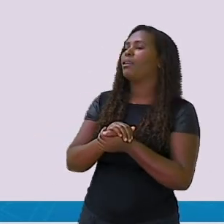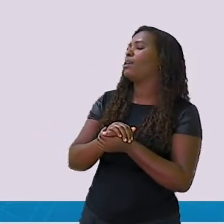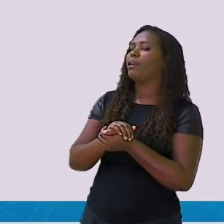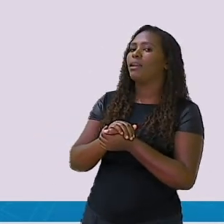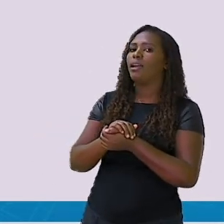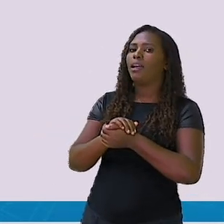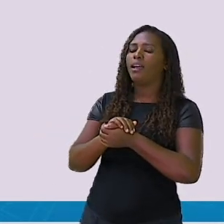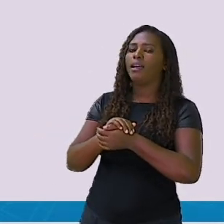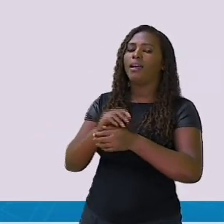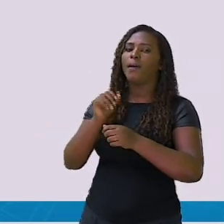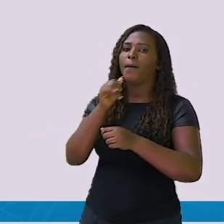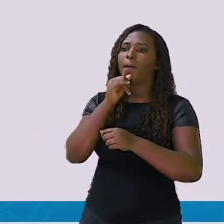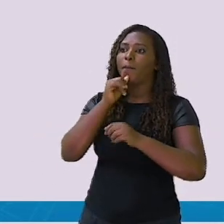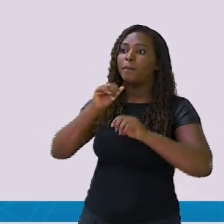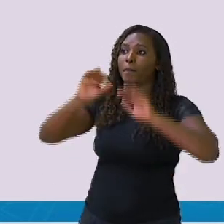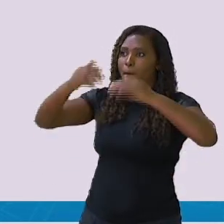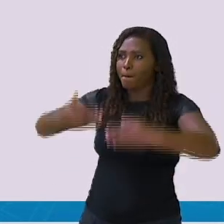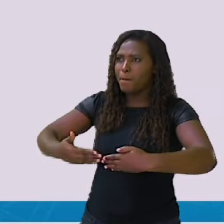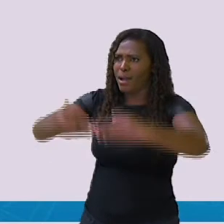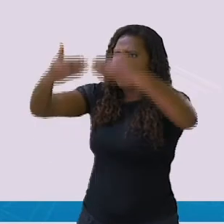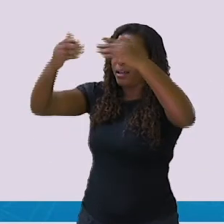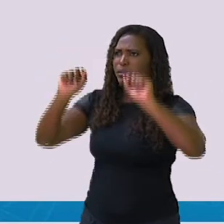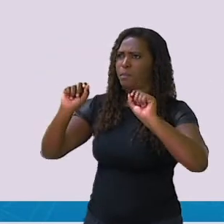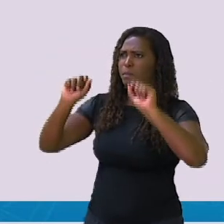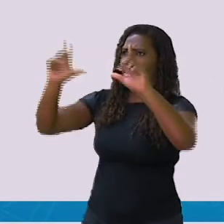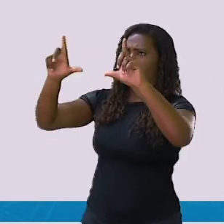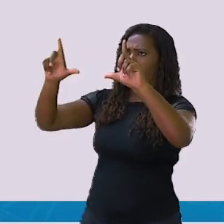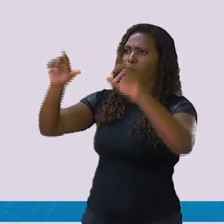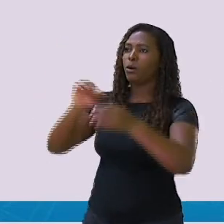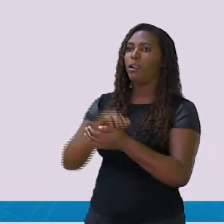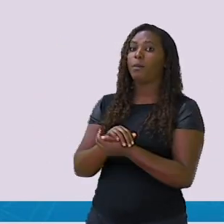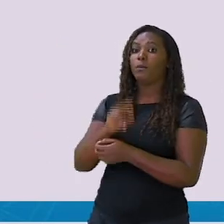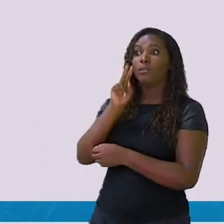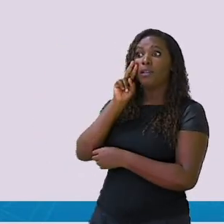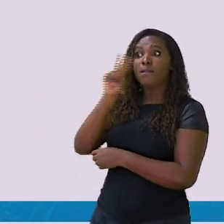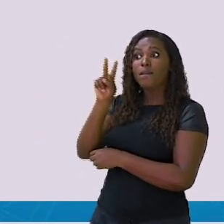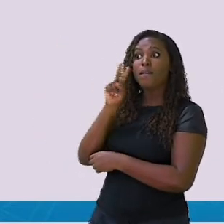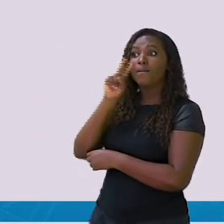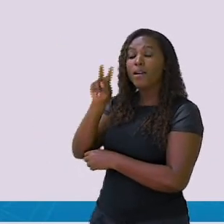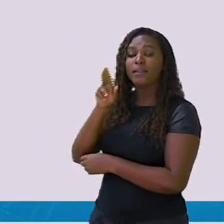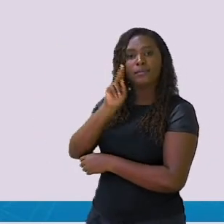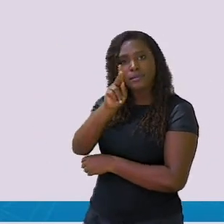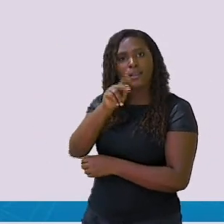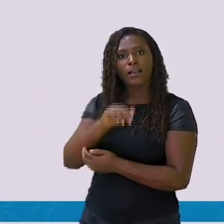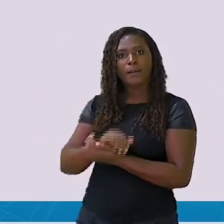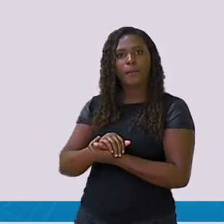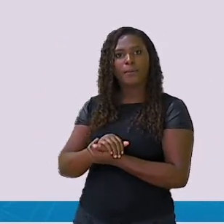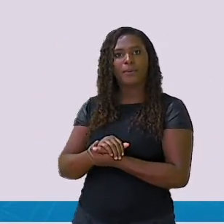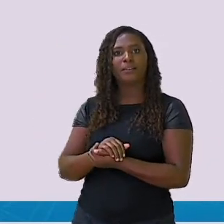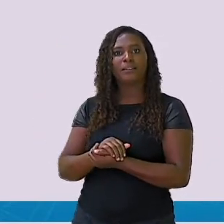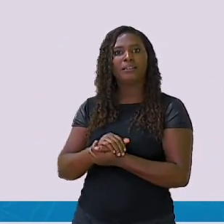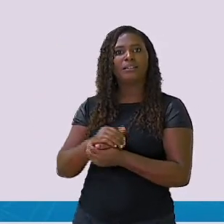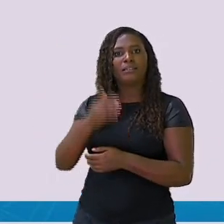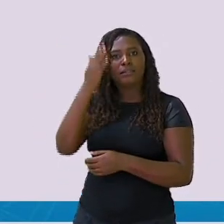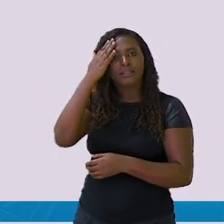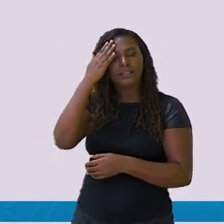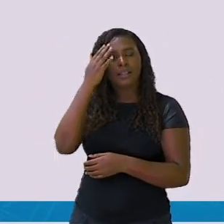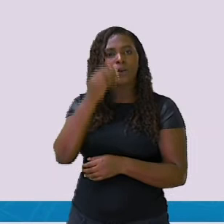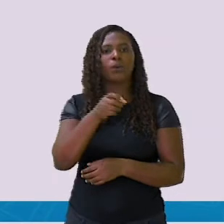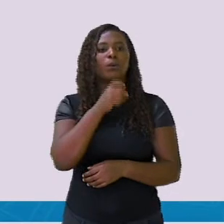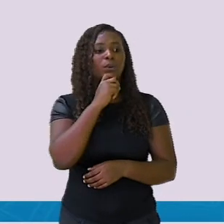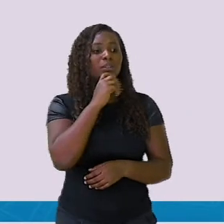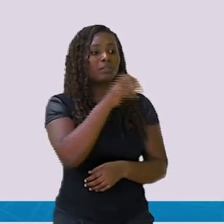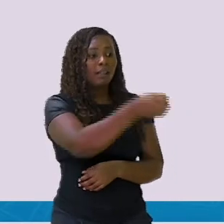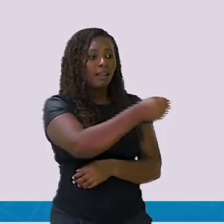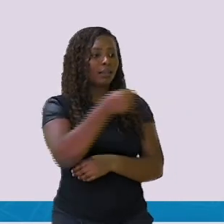a professora falou lá sobre uma matéria e você fez um mapa mental. Põe esse mapa mental visível, prega na parede, prega na